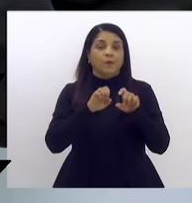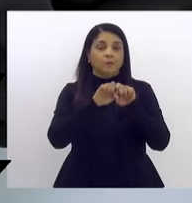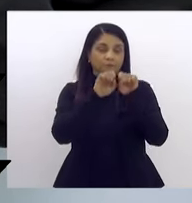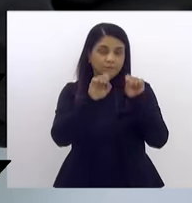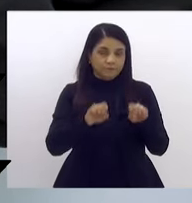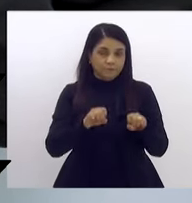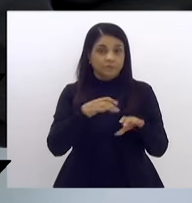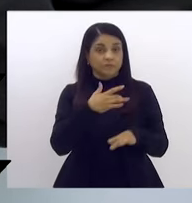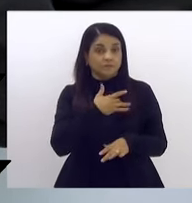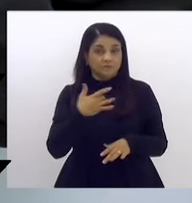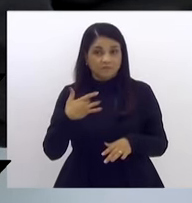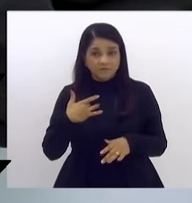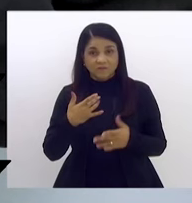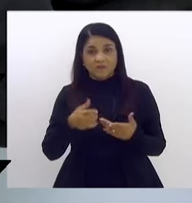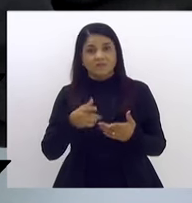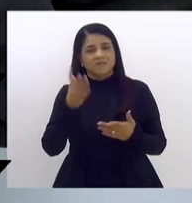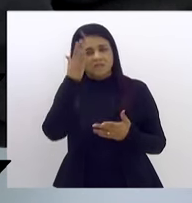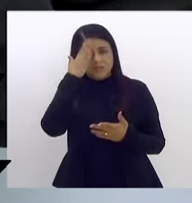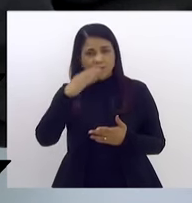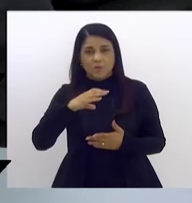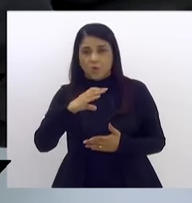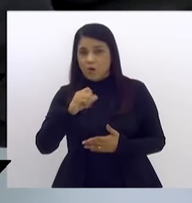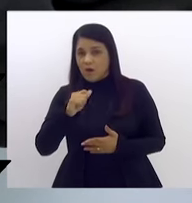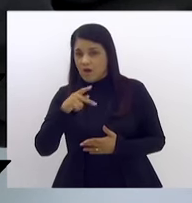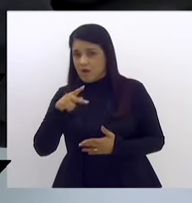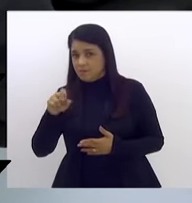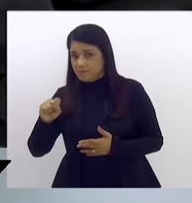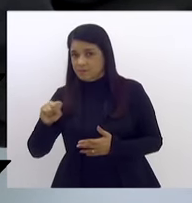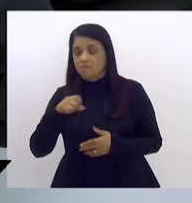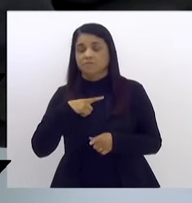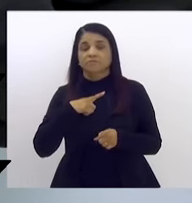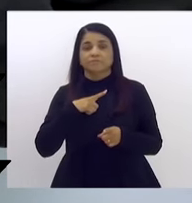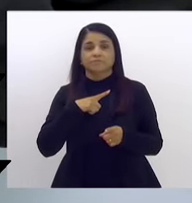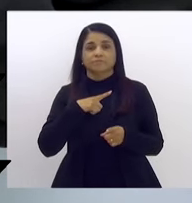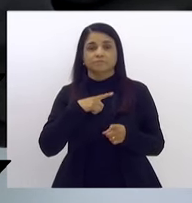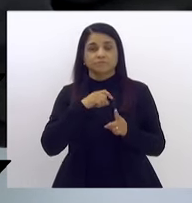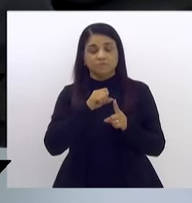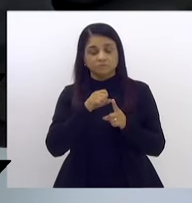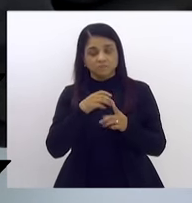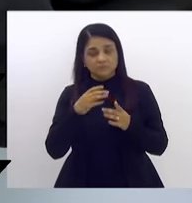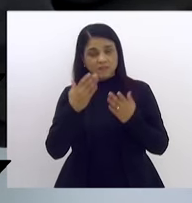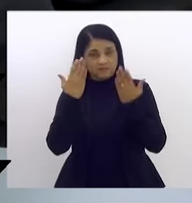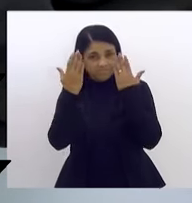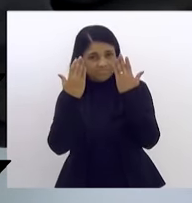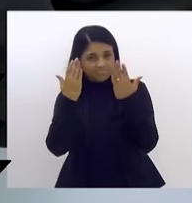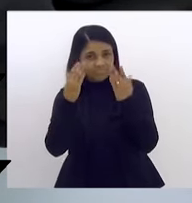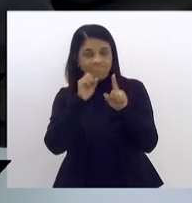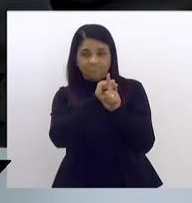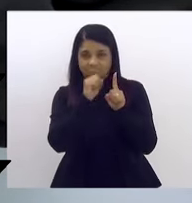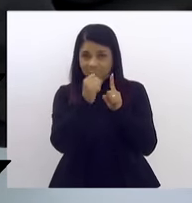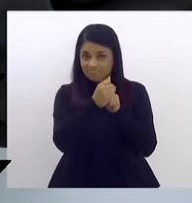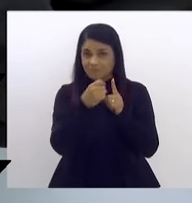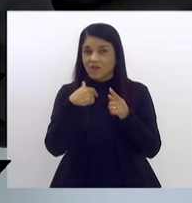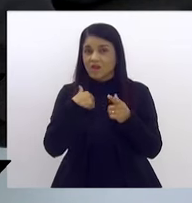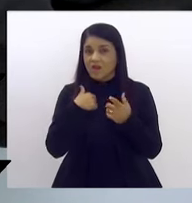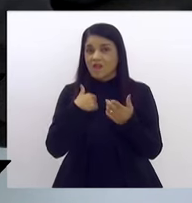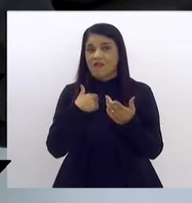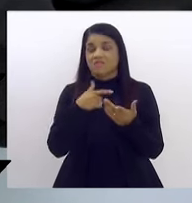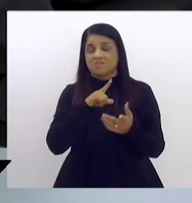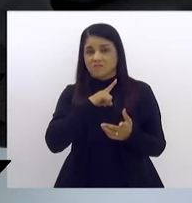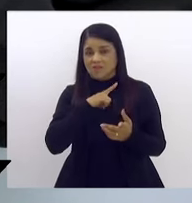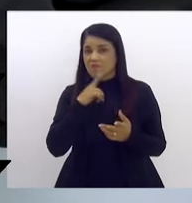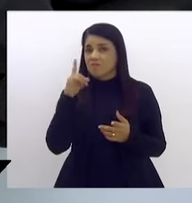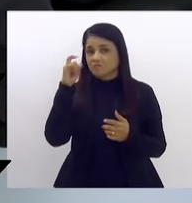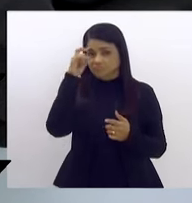caps Centro de Atenção psicossocial e que são uma unidade de saúde de média complexidade e Mas mesmo